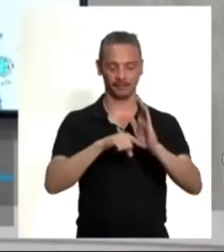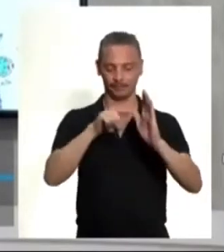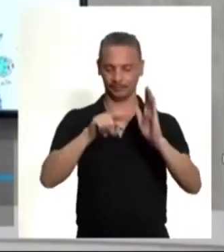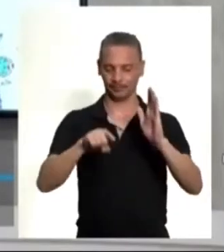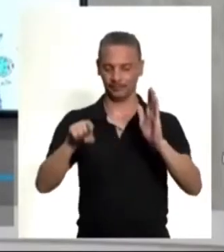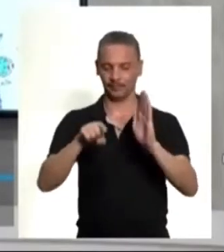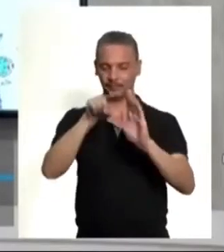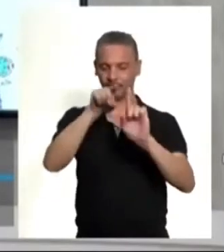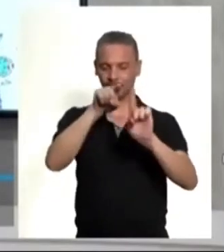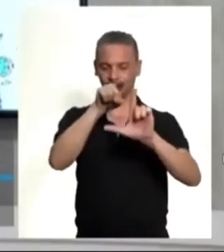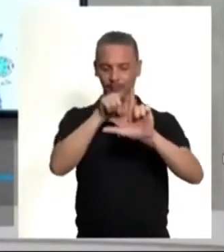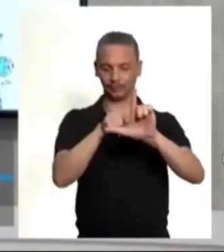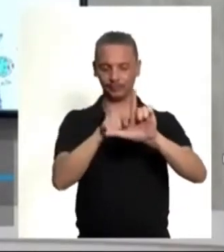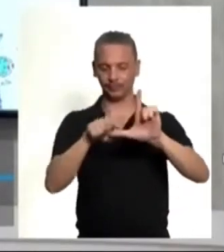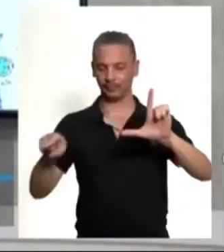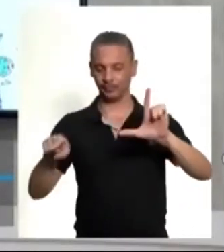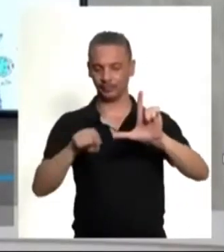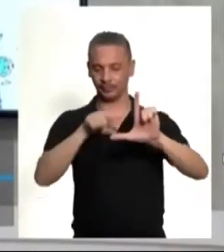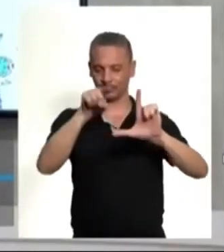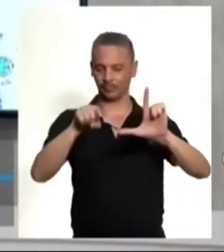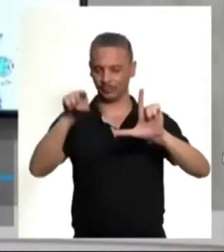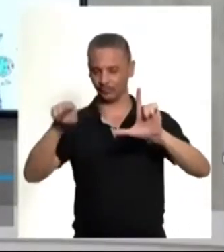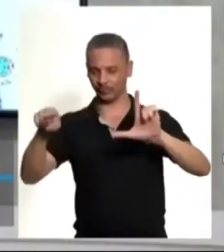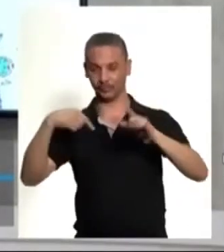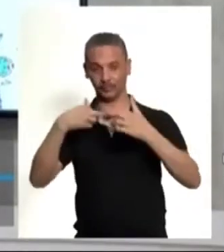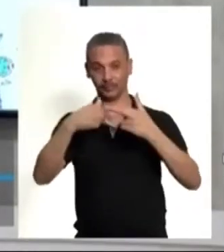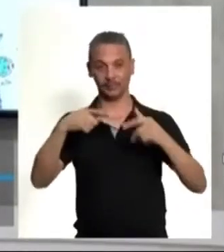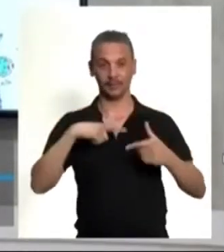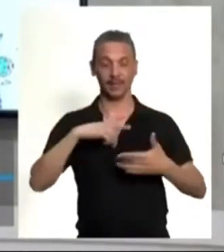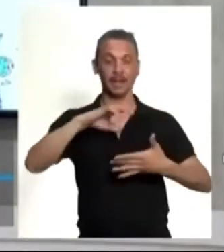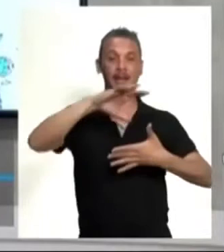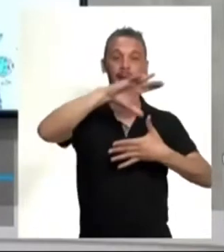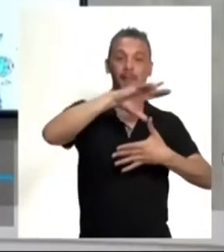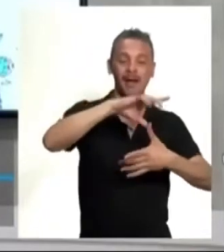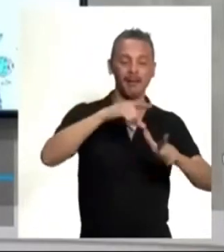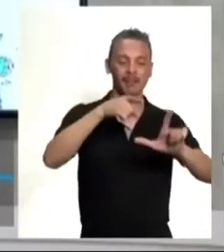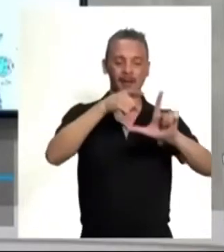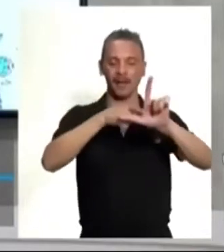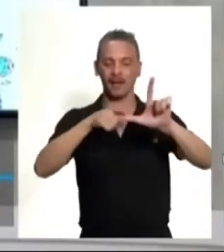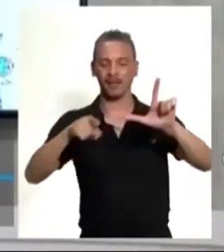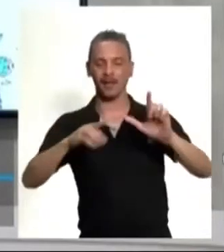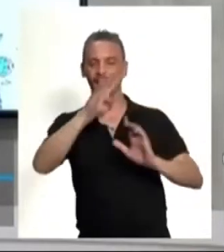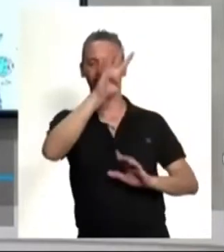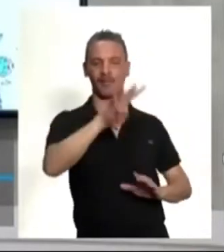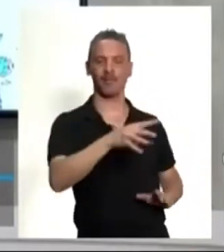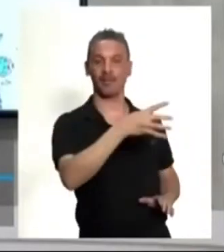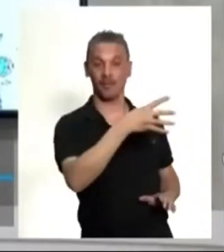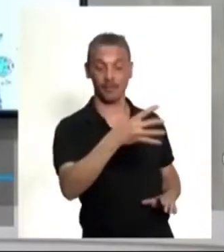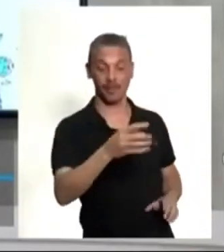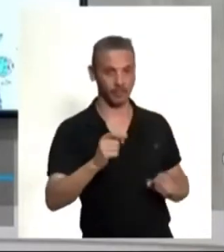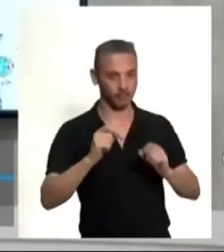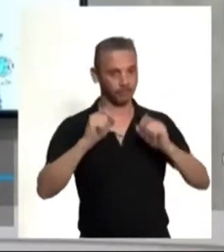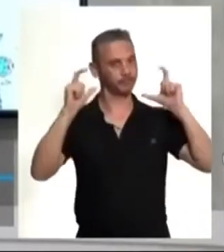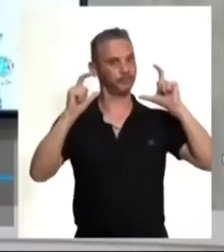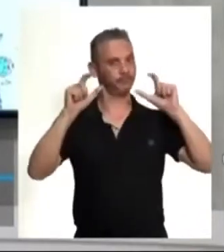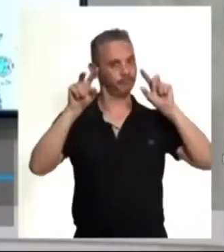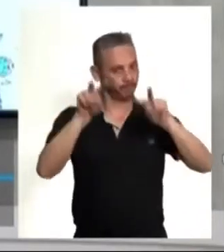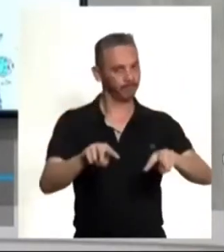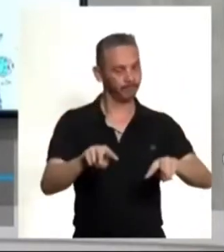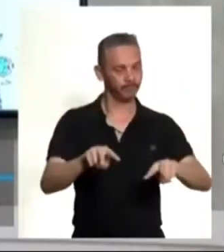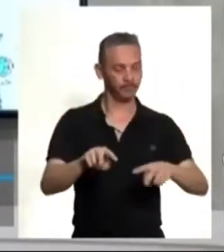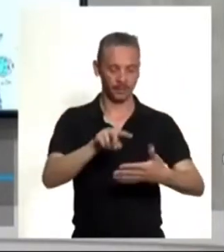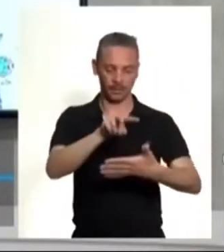Os vestibulares exploram gráficos, mapas, tabelas, charges. Fique atento. A